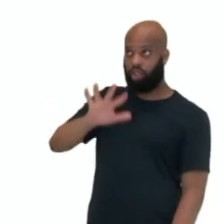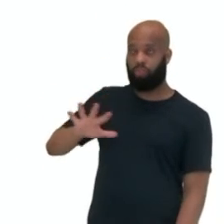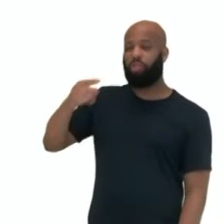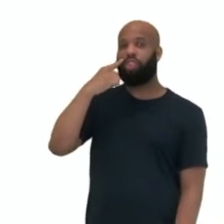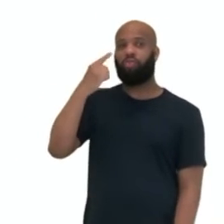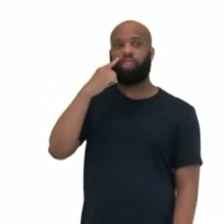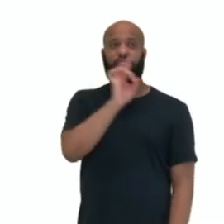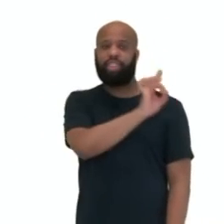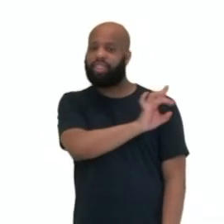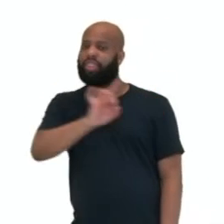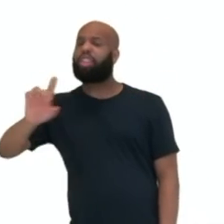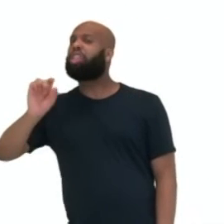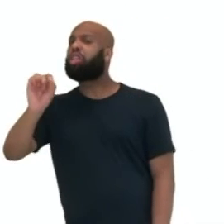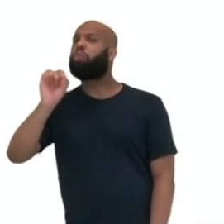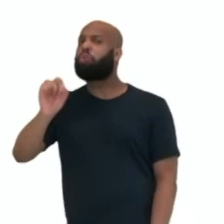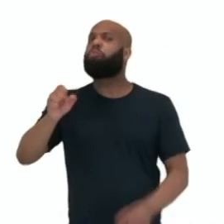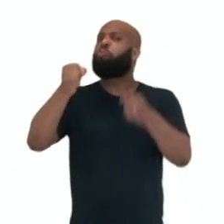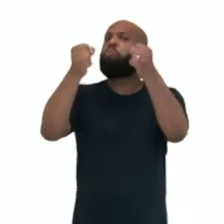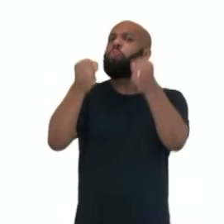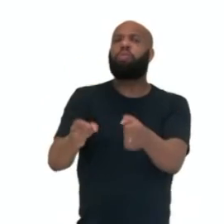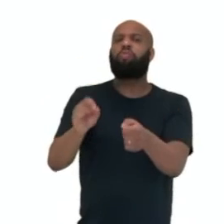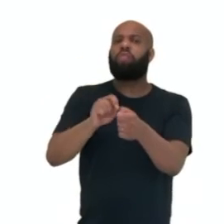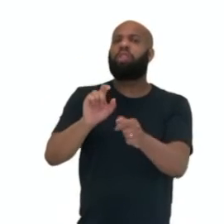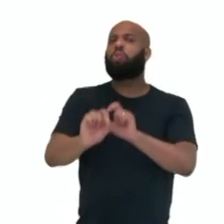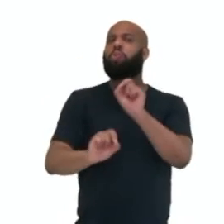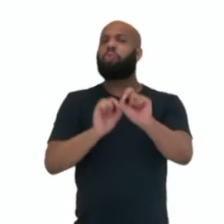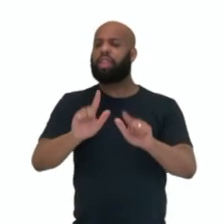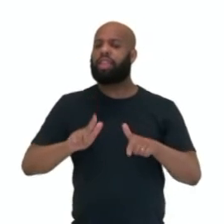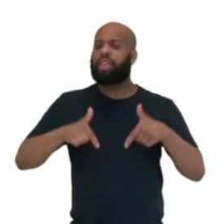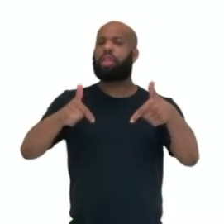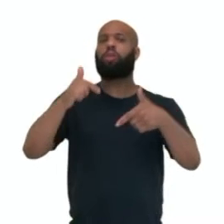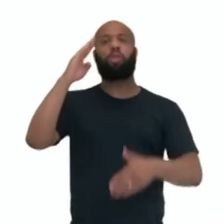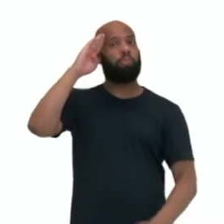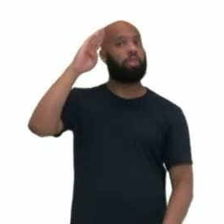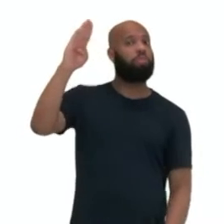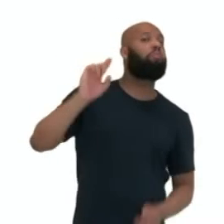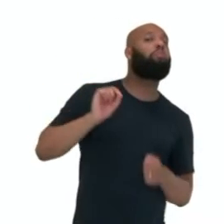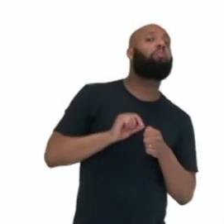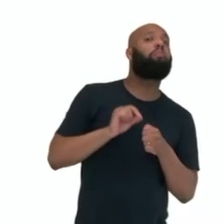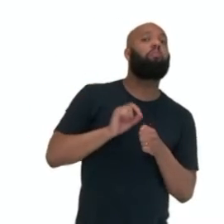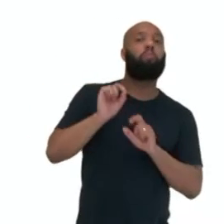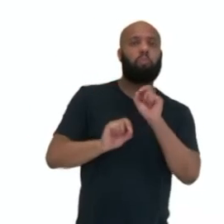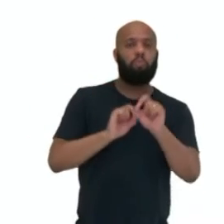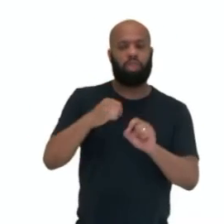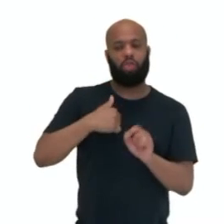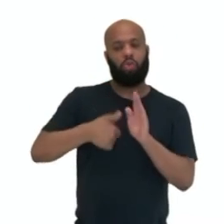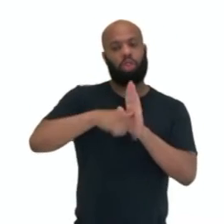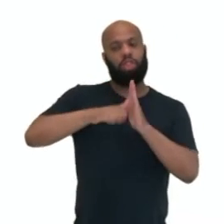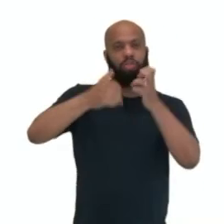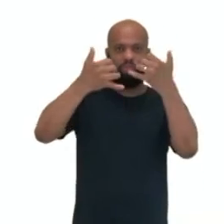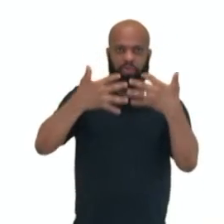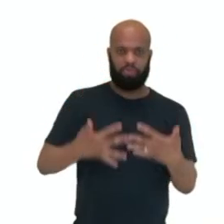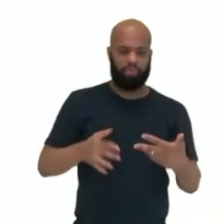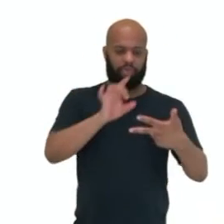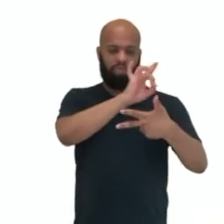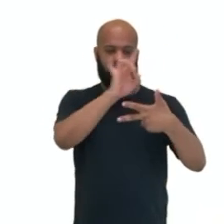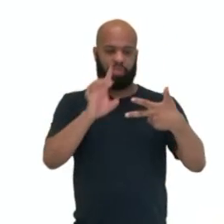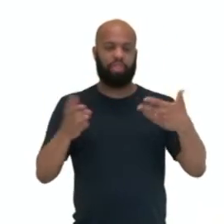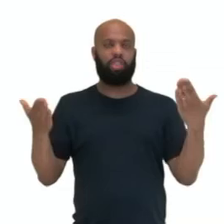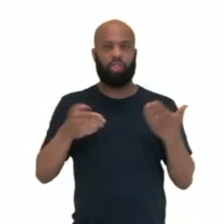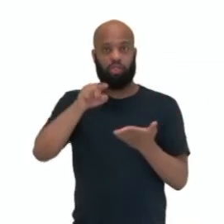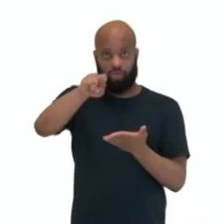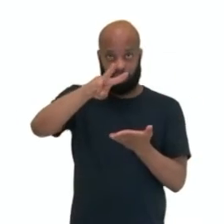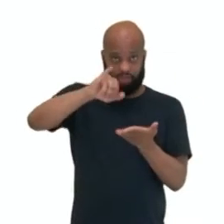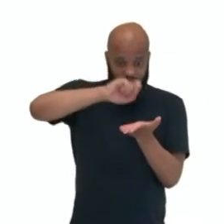exercido em cada espaço e quais são as suas principais atribuições. Nós acabamos de comentar sobre isso e agora eu